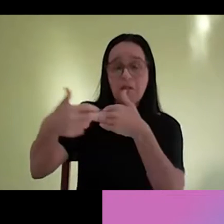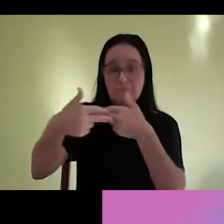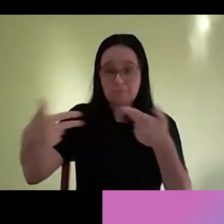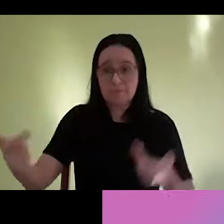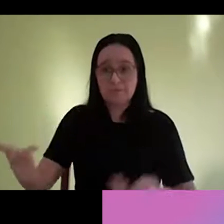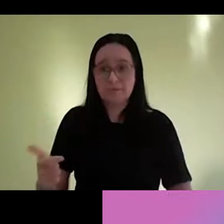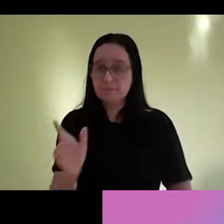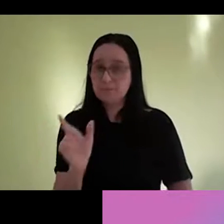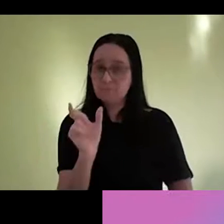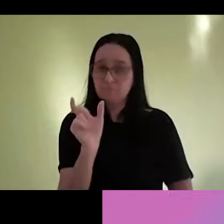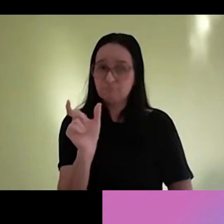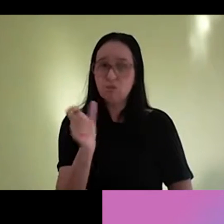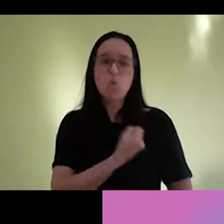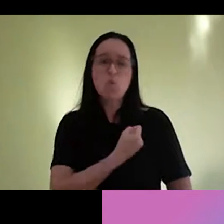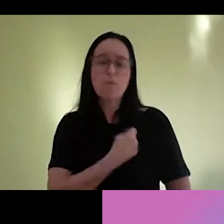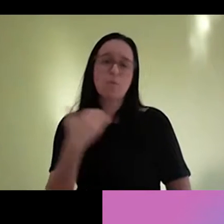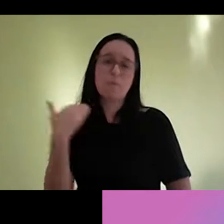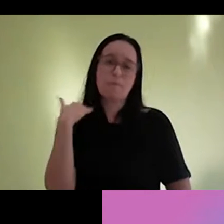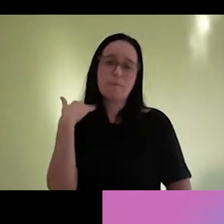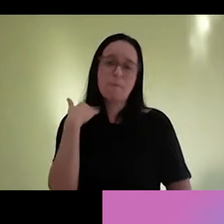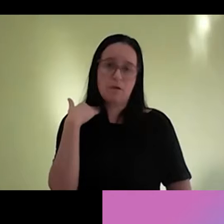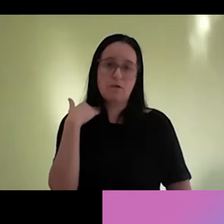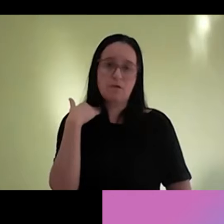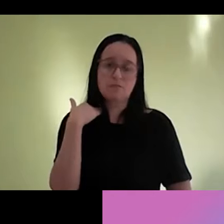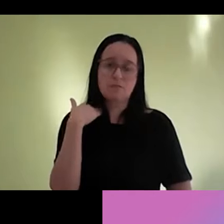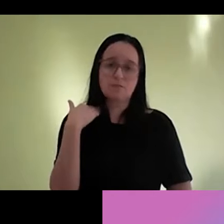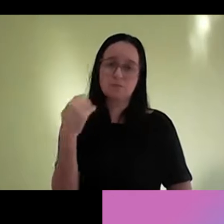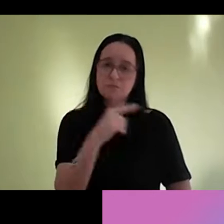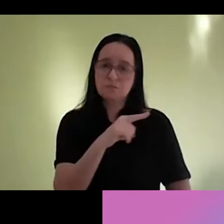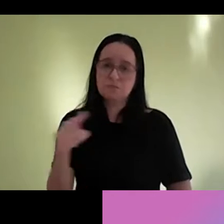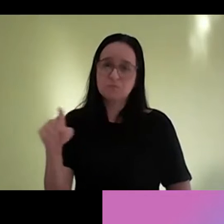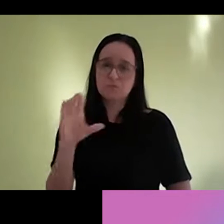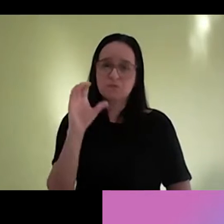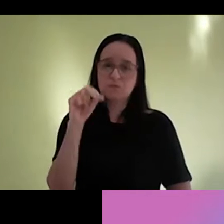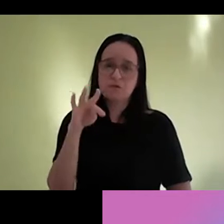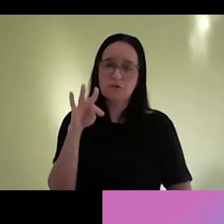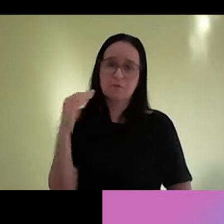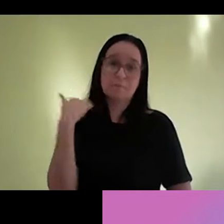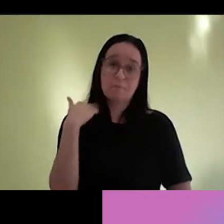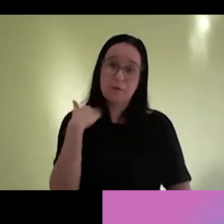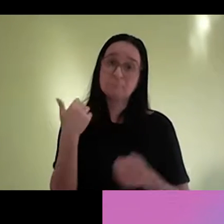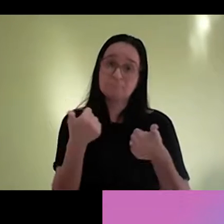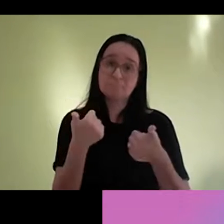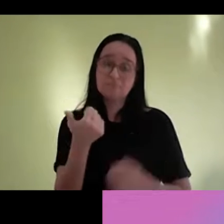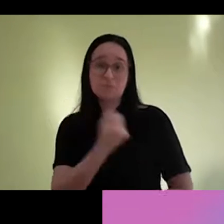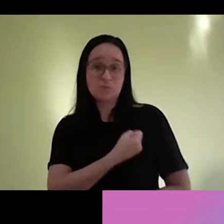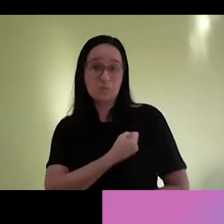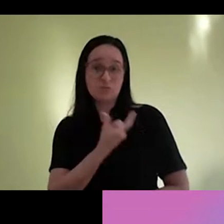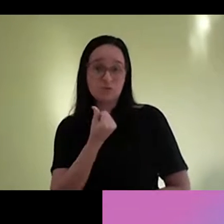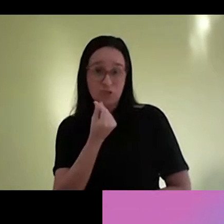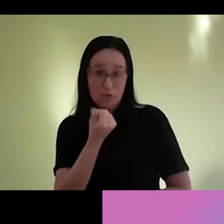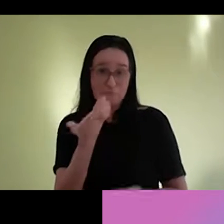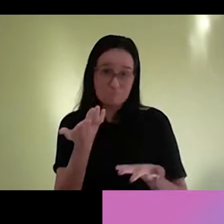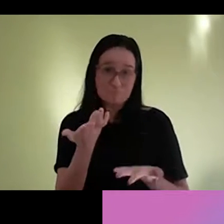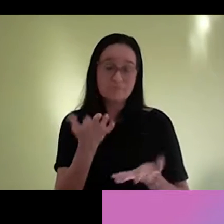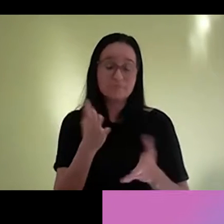número da sua conta corrente, que eu espero que aqui todo mundo tenha um número bom, né? Porque a situação está difícil. Se você vai no banco